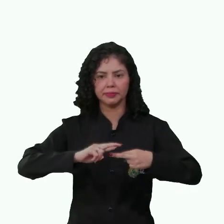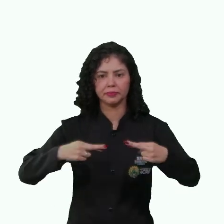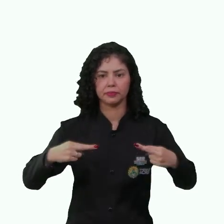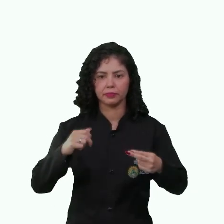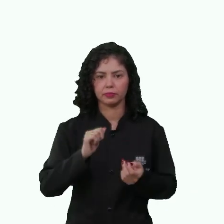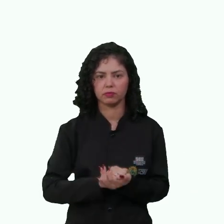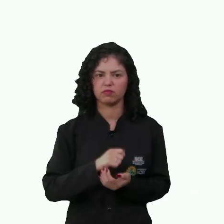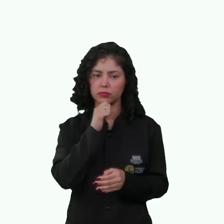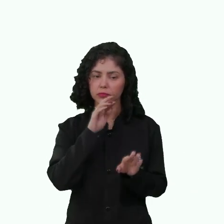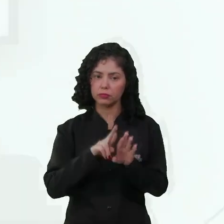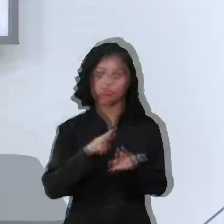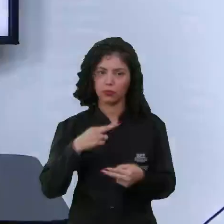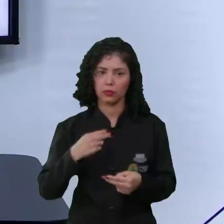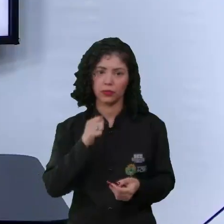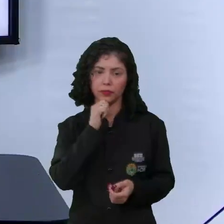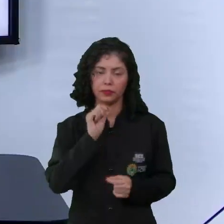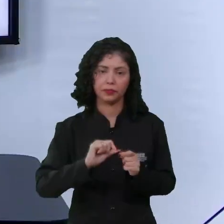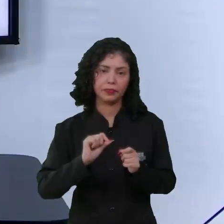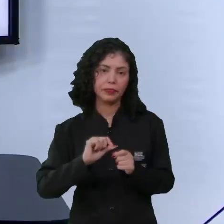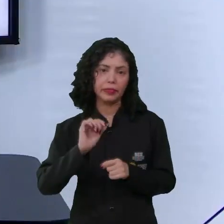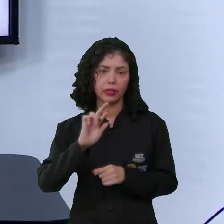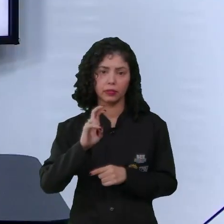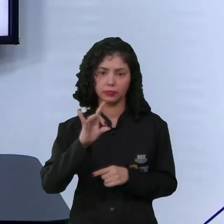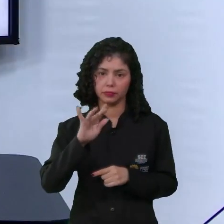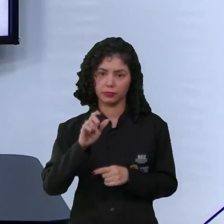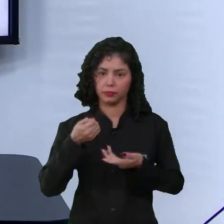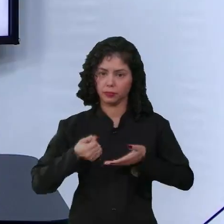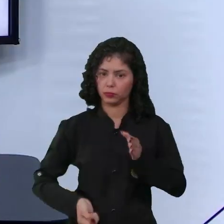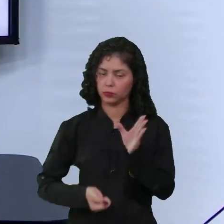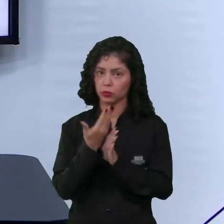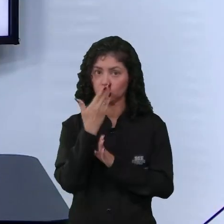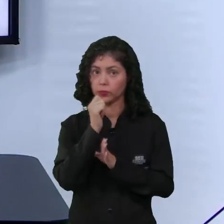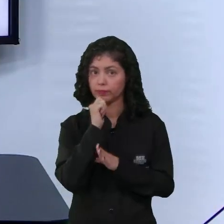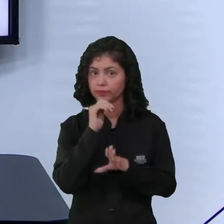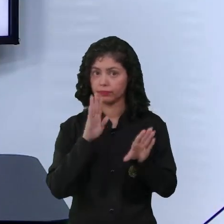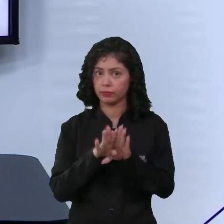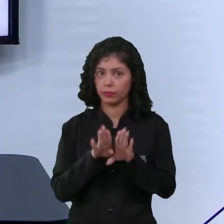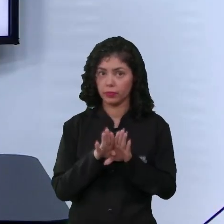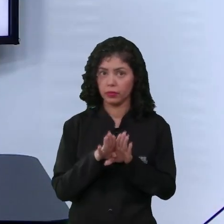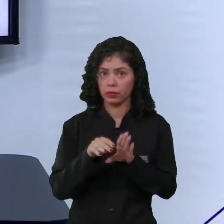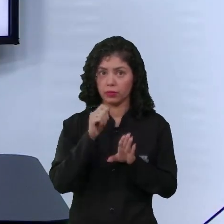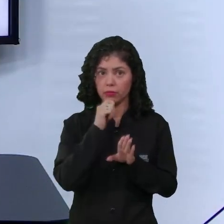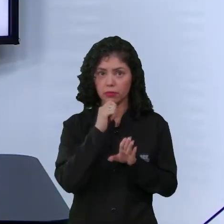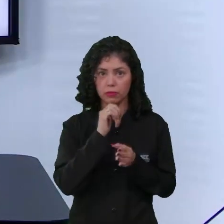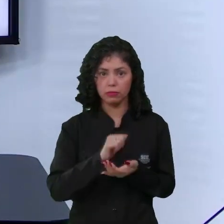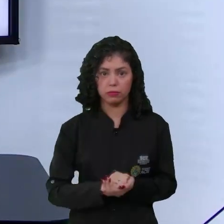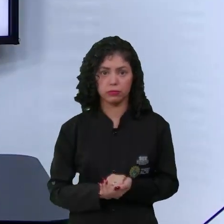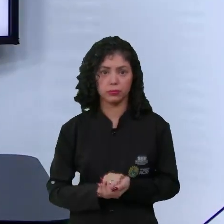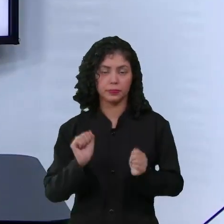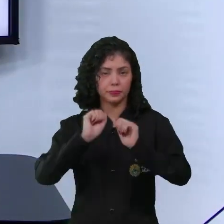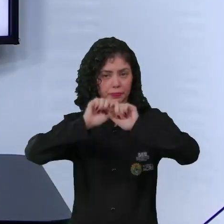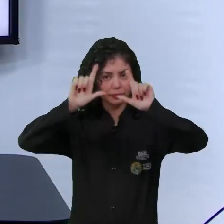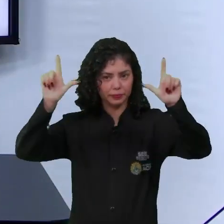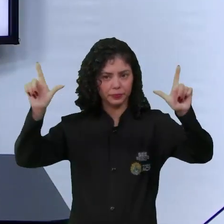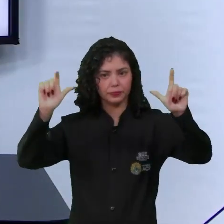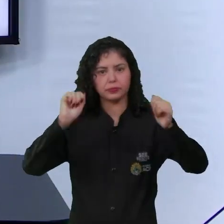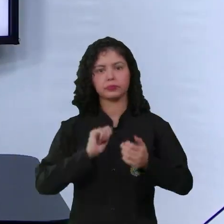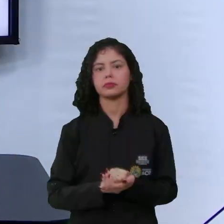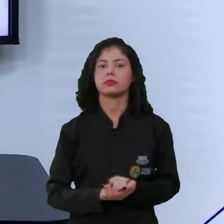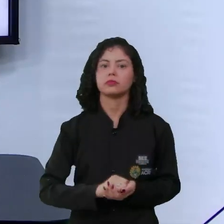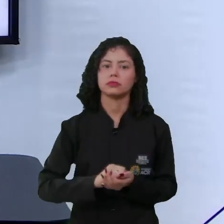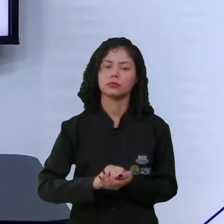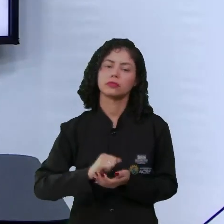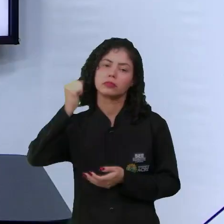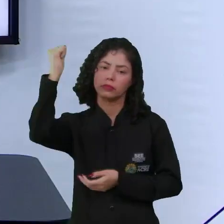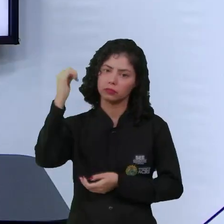pensa, se um dia foi velado, renasceu, ressurgiu, resplandeceu, iluminou, iluminismo